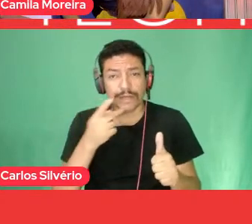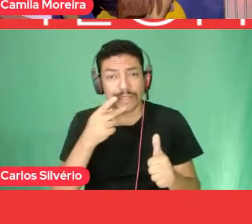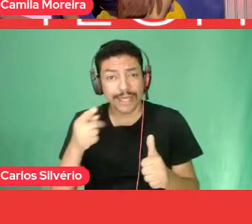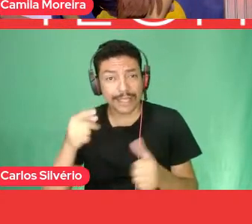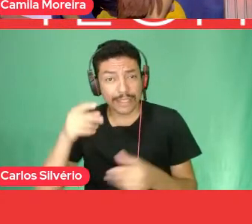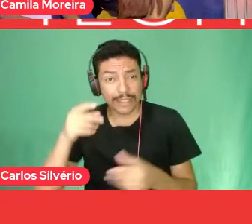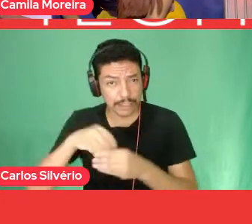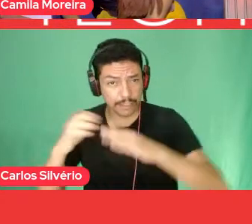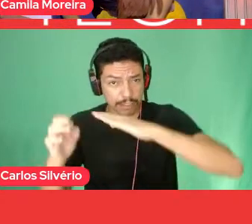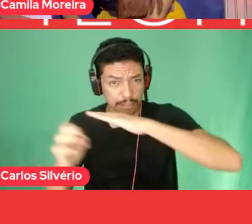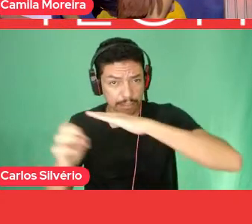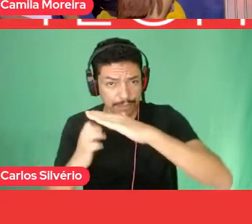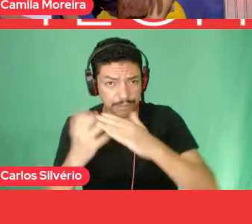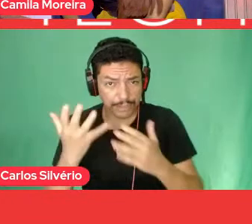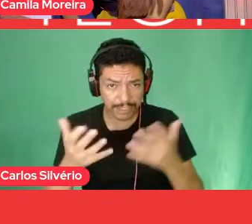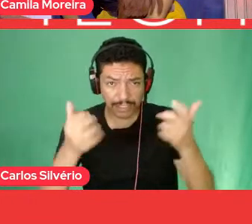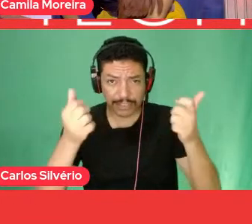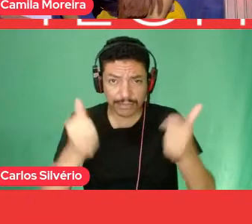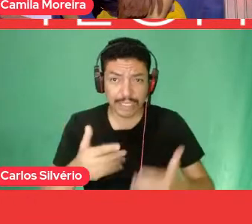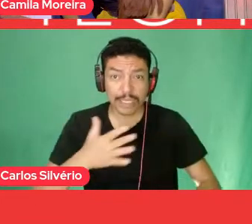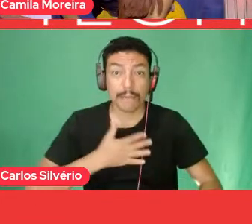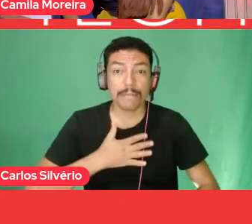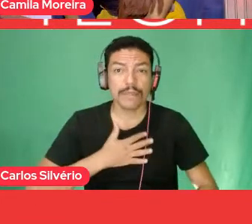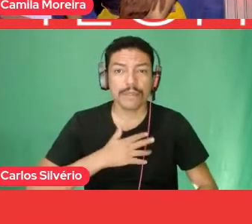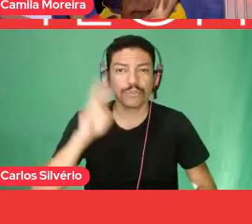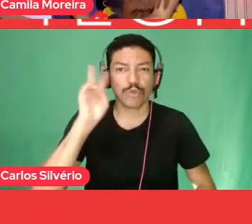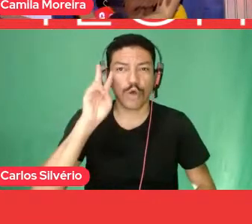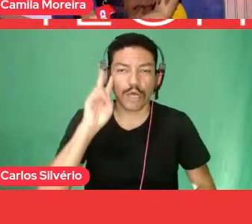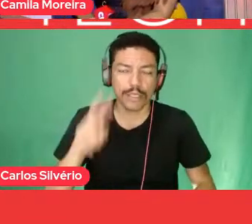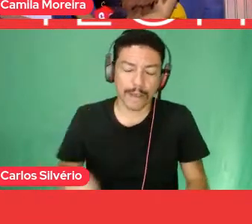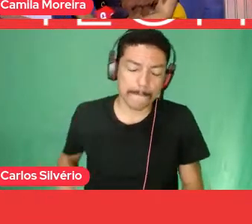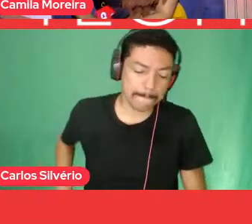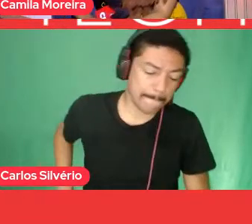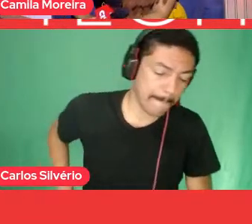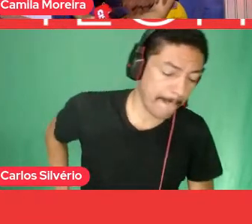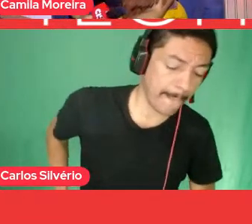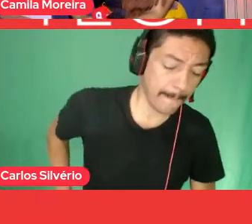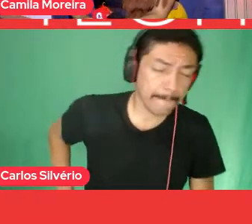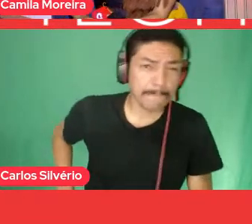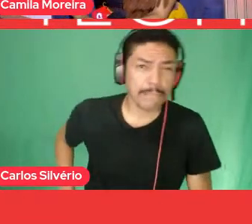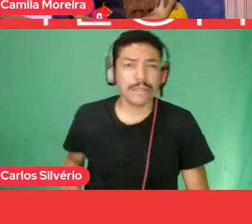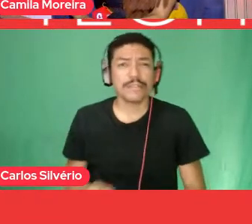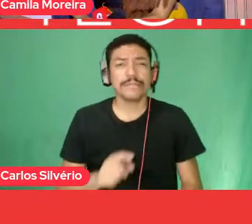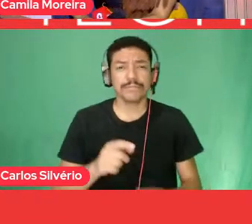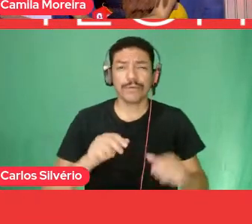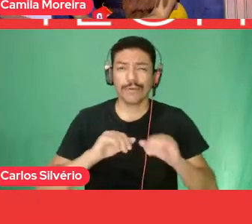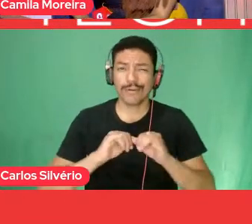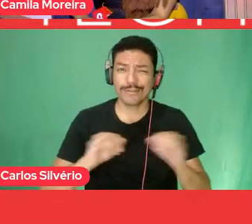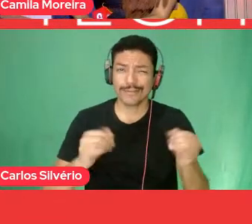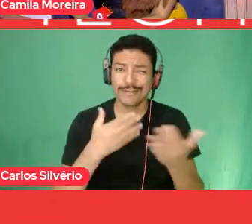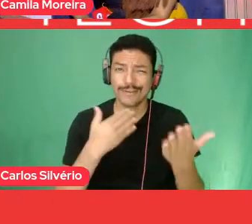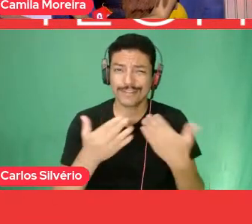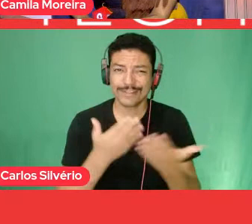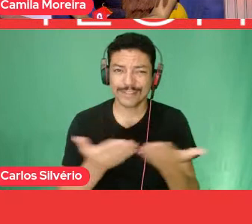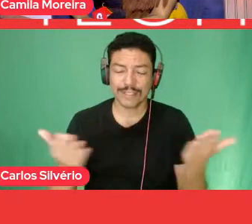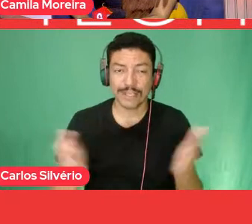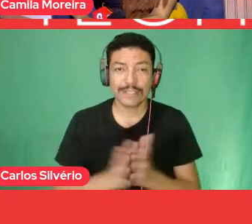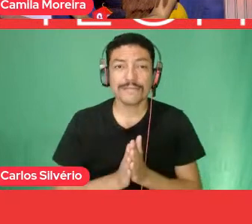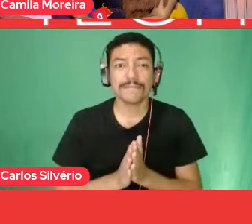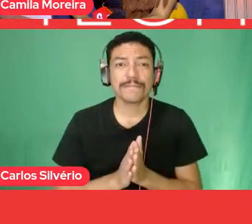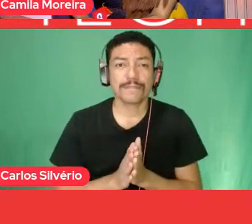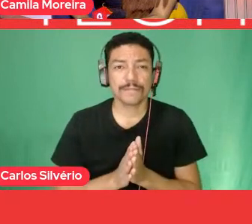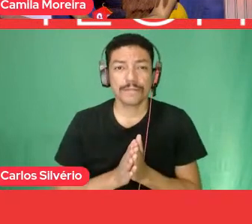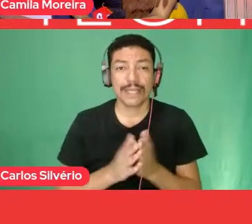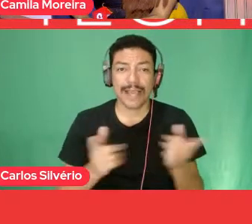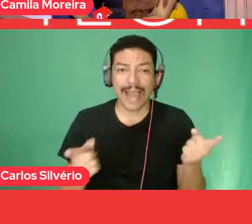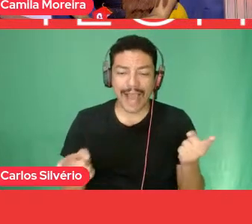dividir um pouquinho da minha história, né? Acho que com um grupo aqui, com todo mundo, né? Bom, acho que aliada